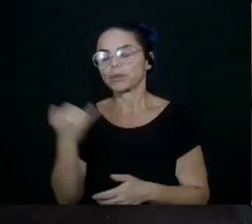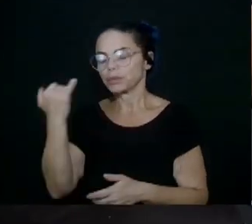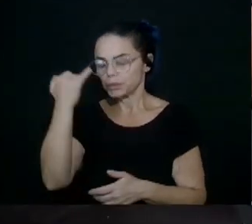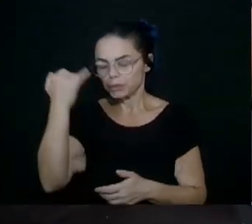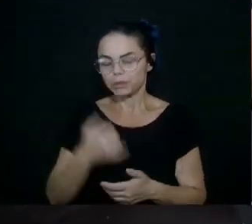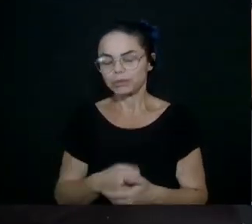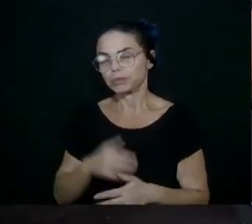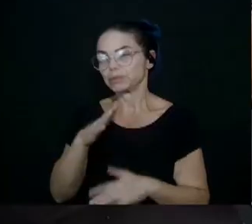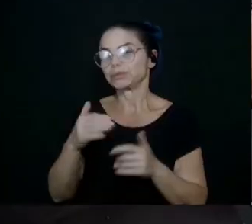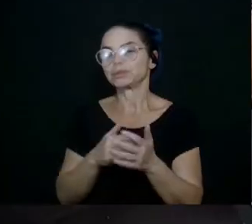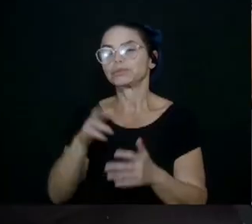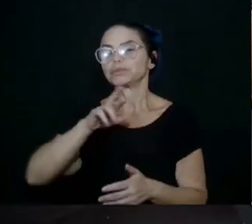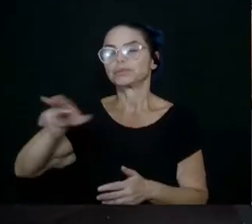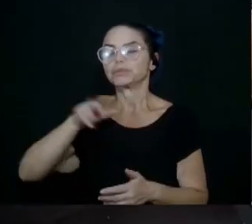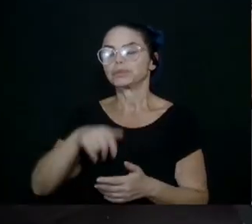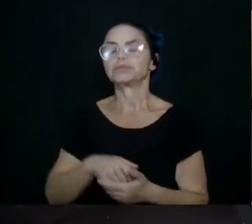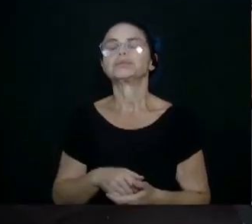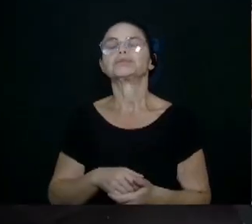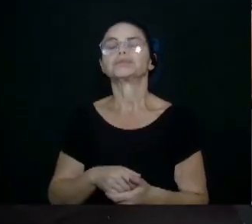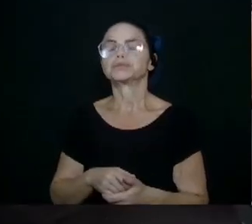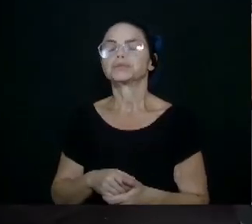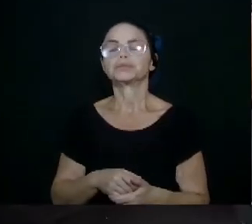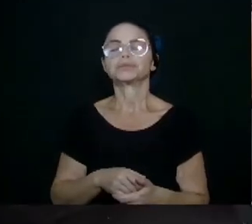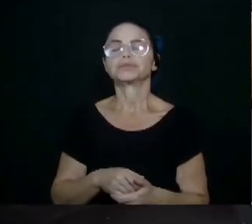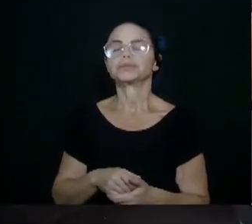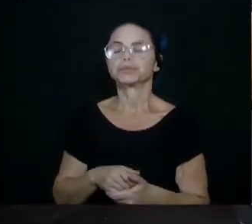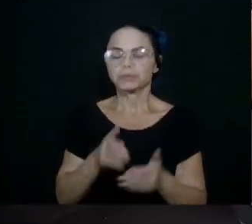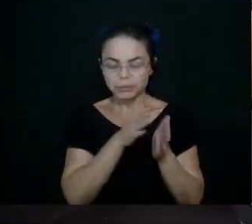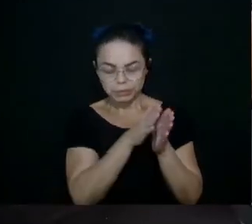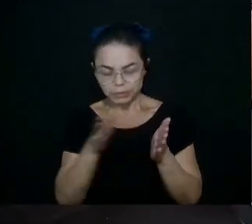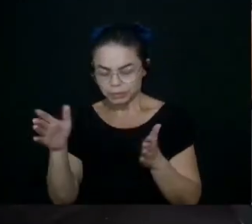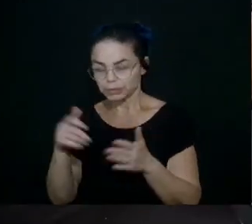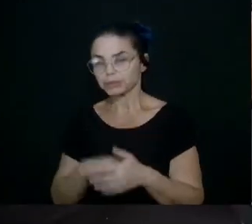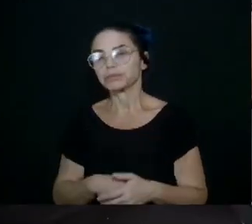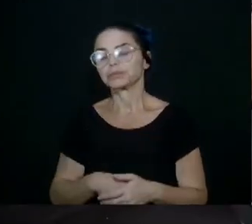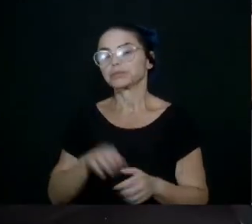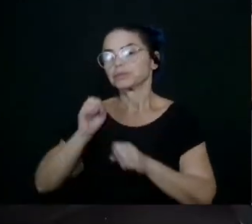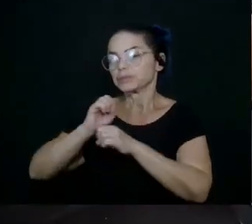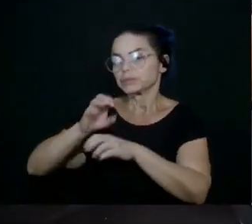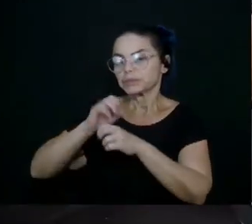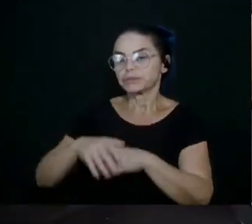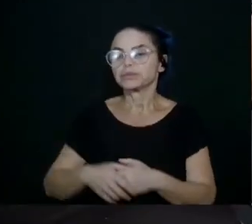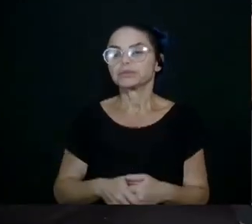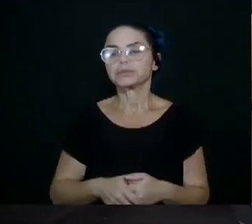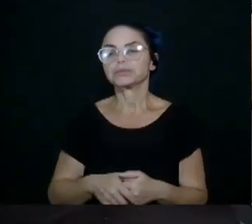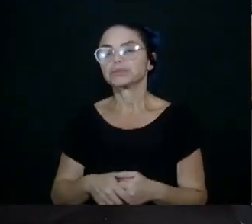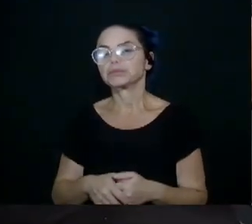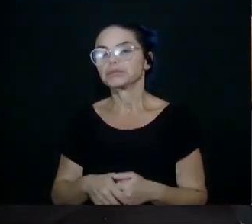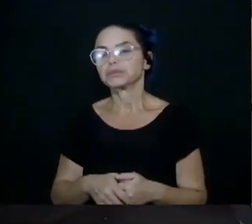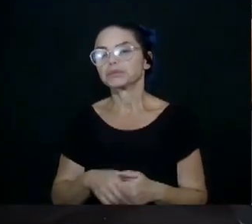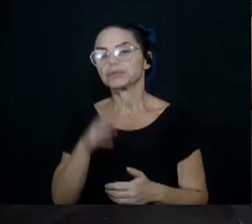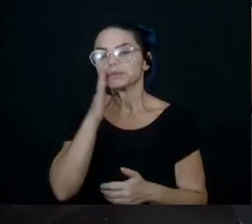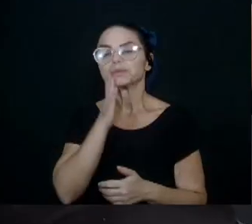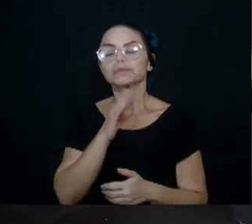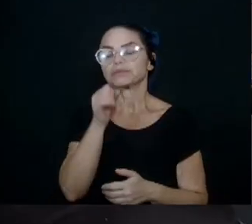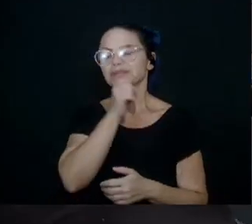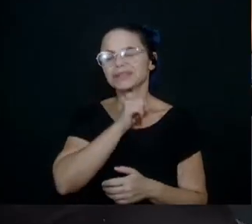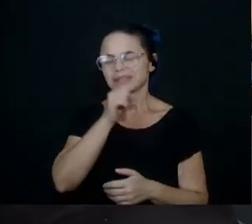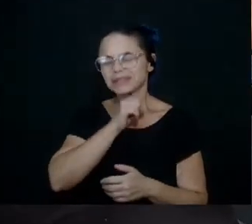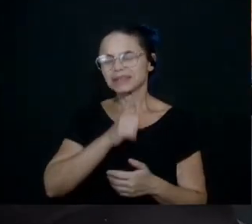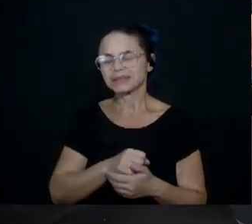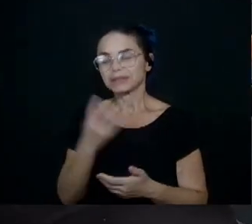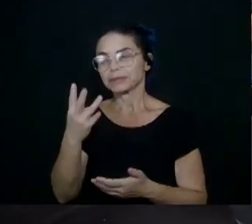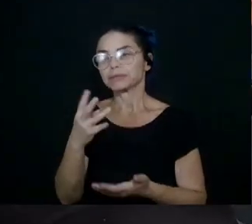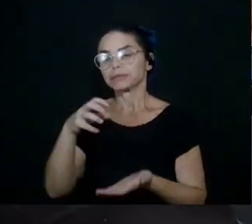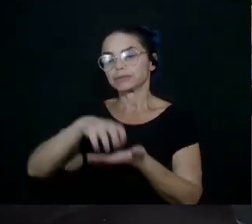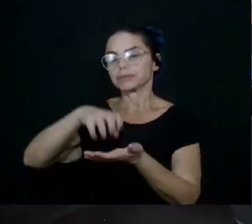diferença. Porque eu consigo, a partir dessa mentoria, ele é um cara mais velho, que já tem 3 unidades da barbearia, então ele já